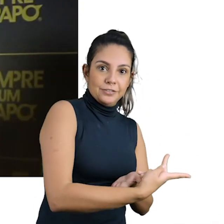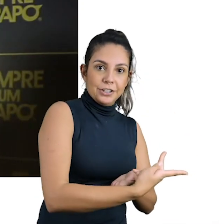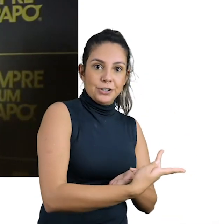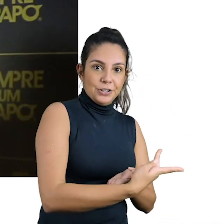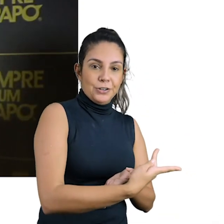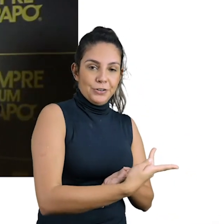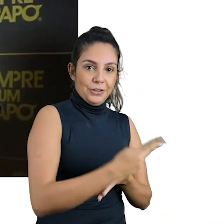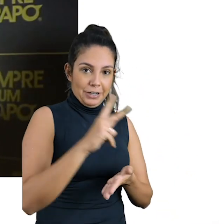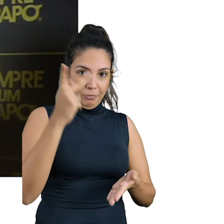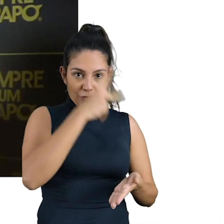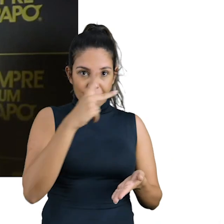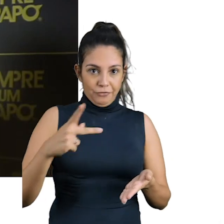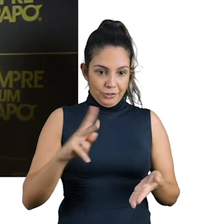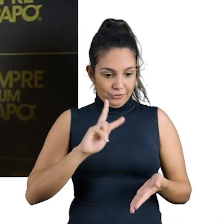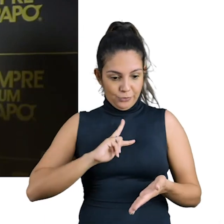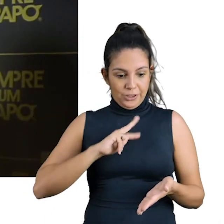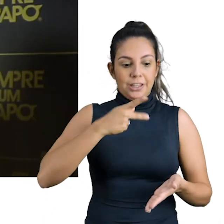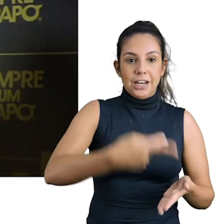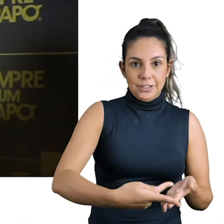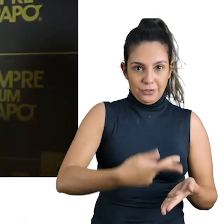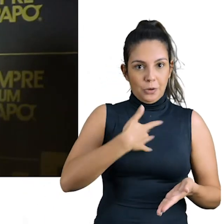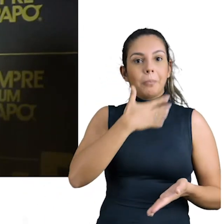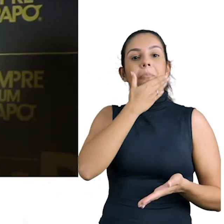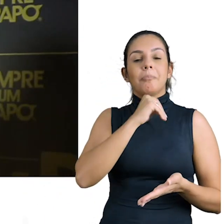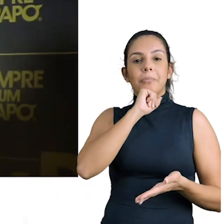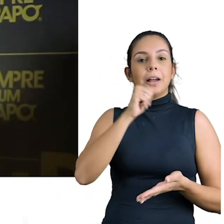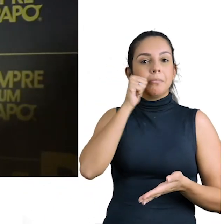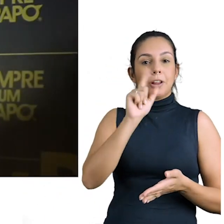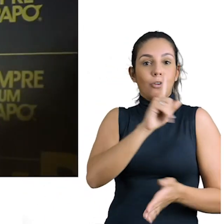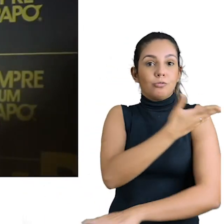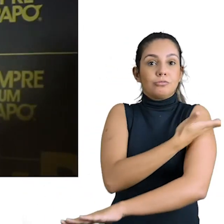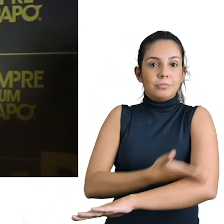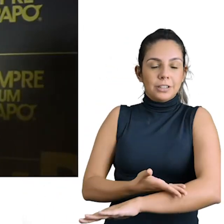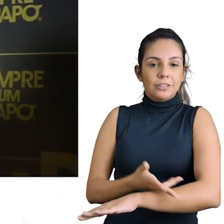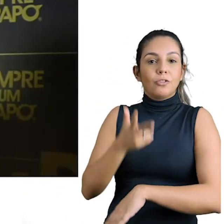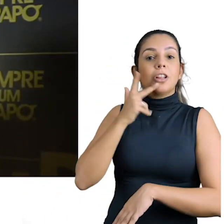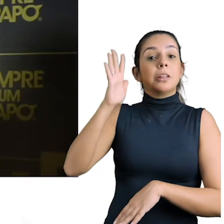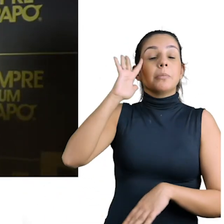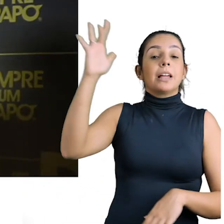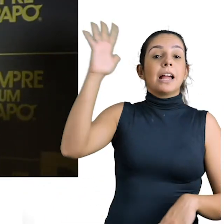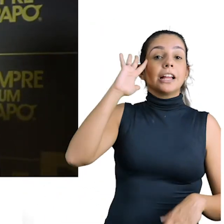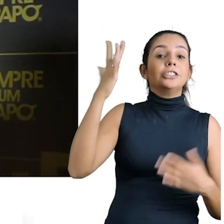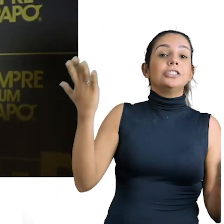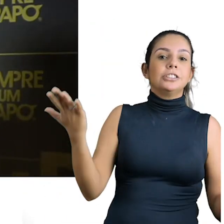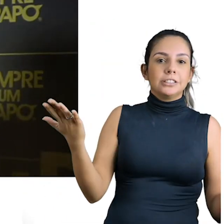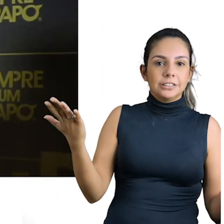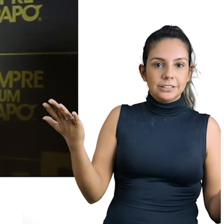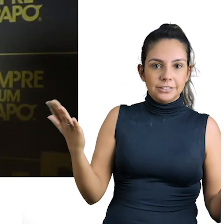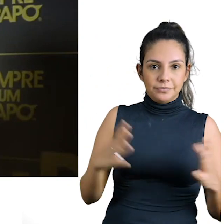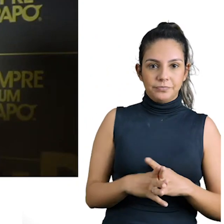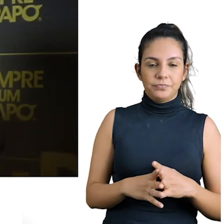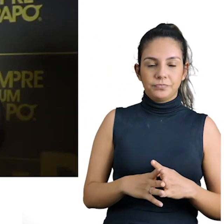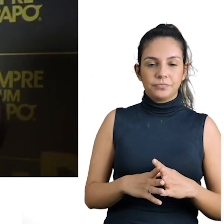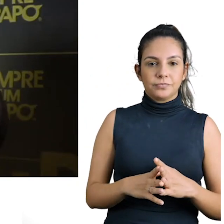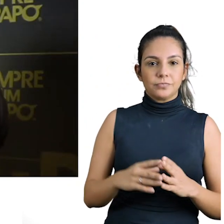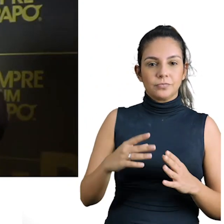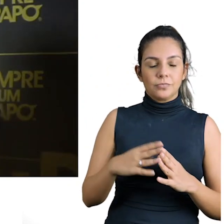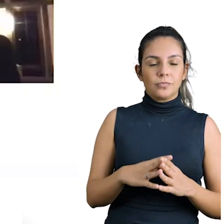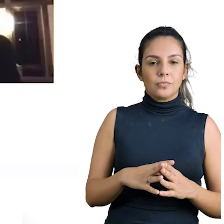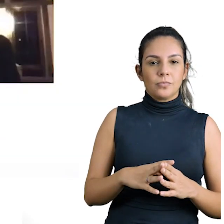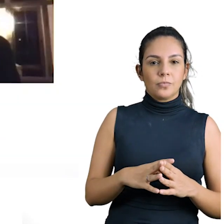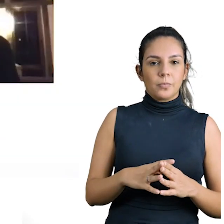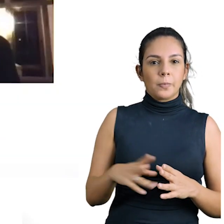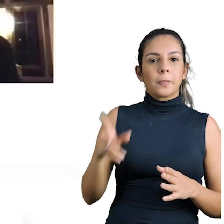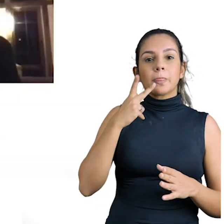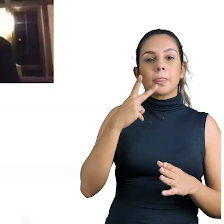estava acostumado. Nós estamos, aliás, se a gente é assim, imagina o pessoal lá dos 8 cômodos. Que o menino